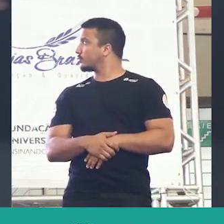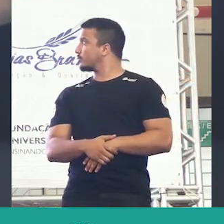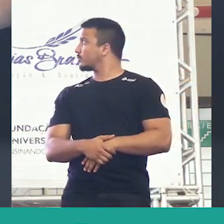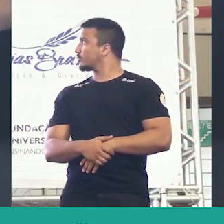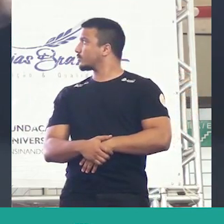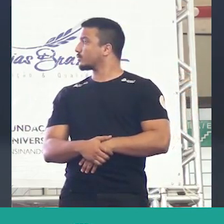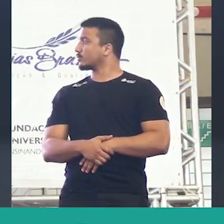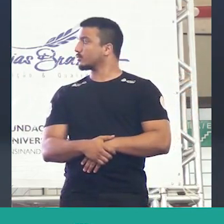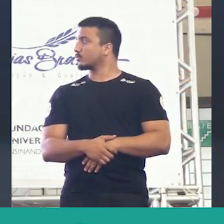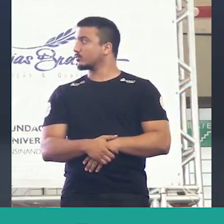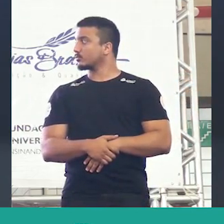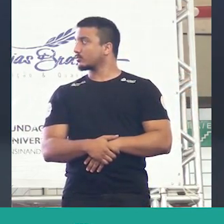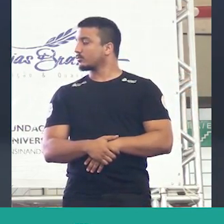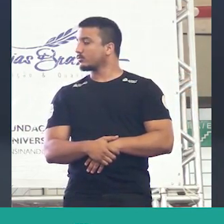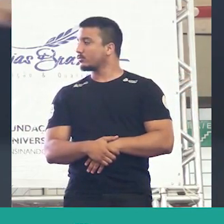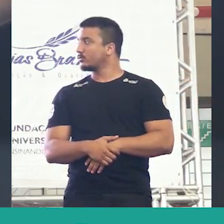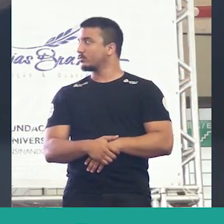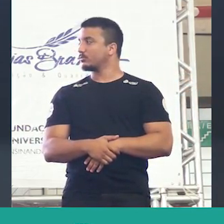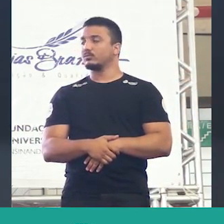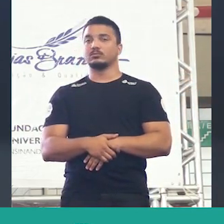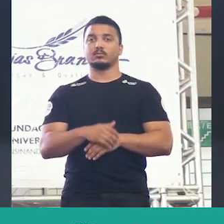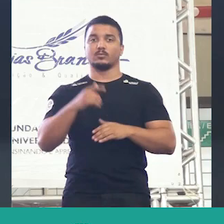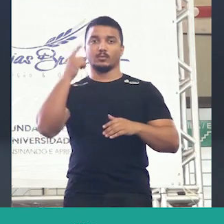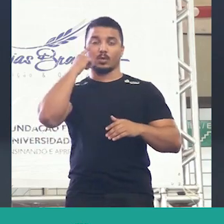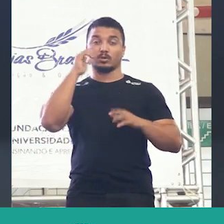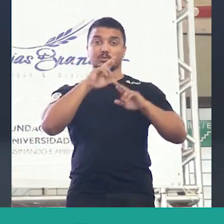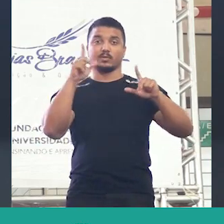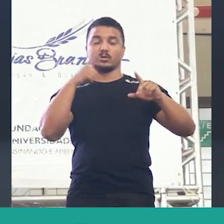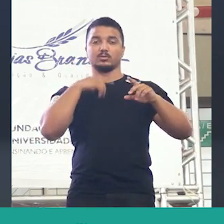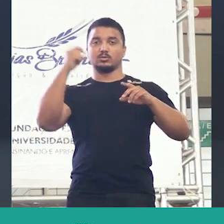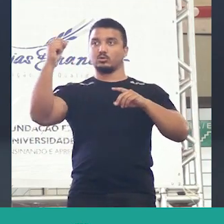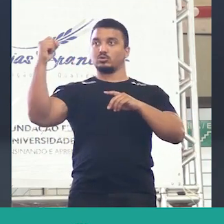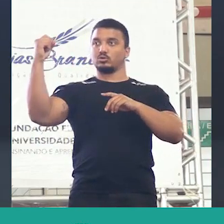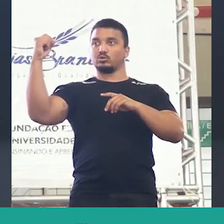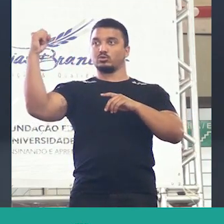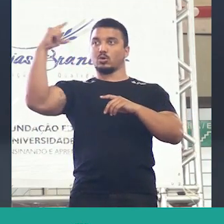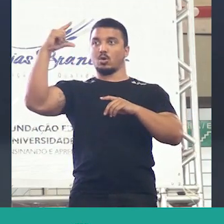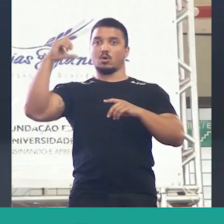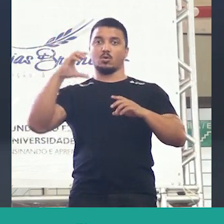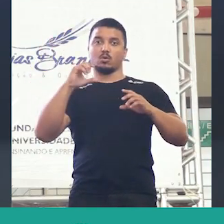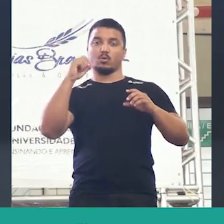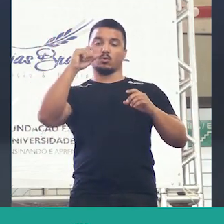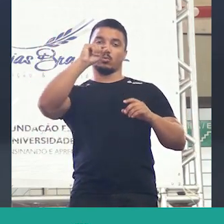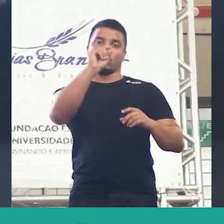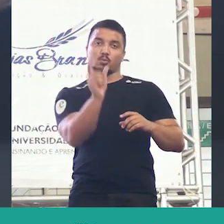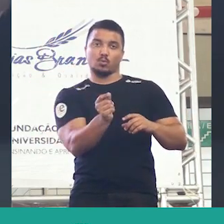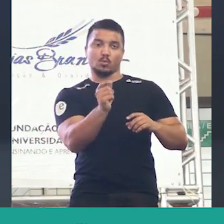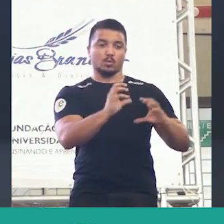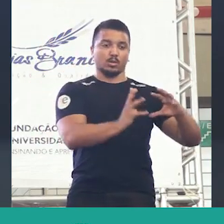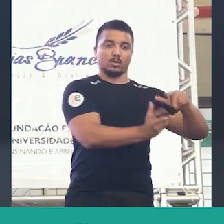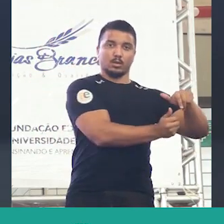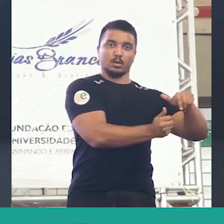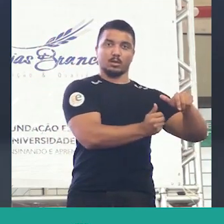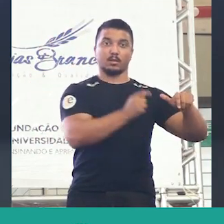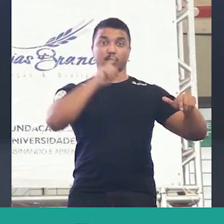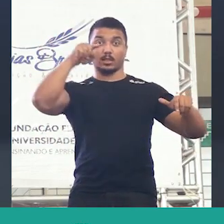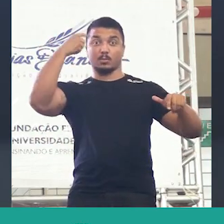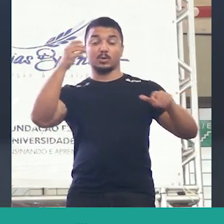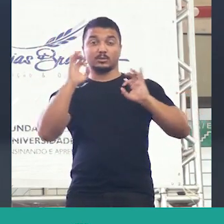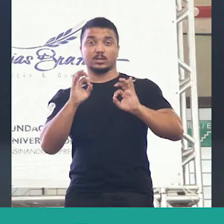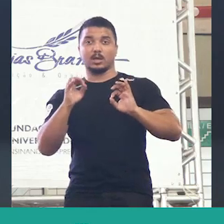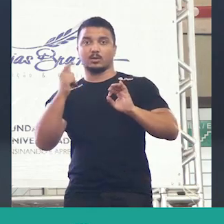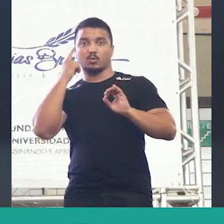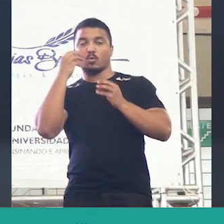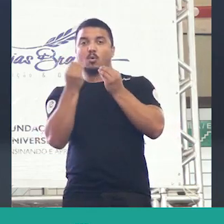Olha como eles estão alinhados. No primeiro desenho, Sol, Lua, Terra. Depois, Sol, Terra,